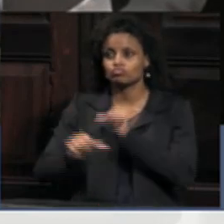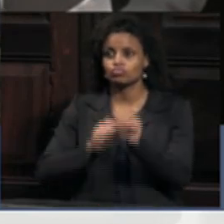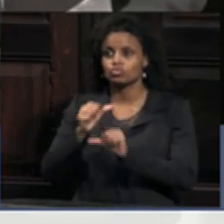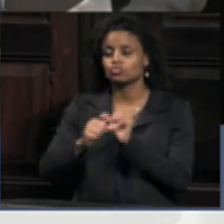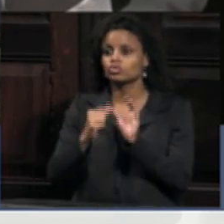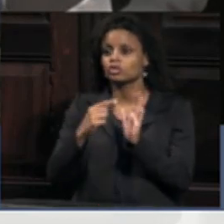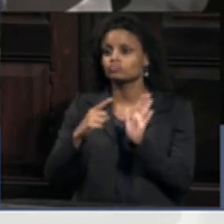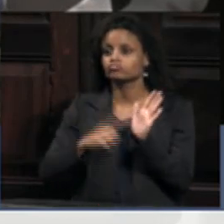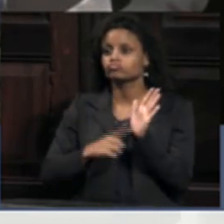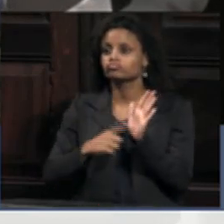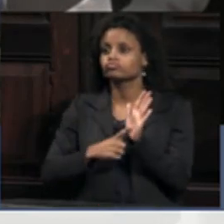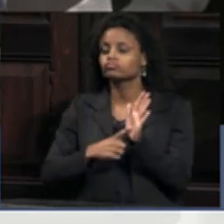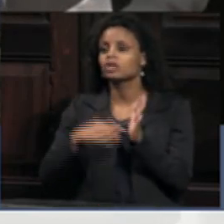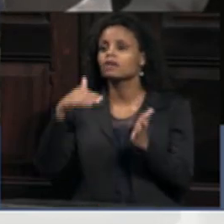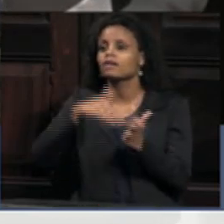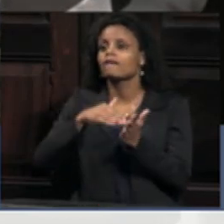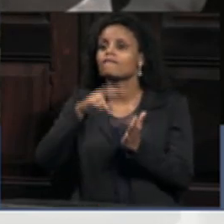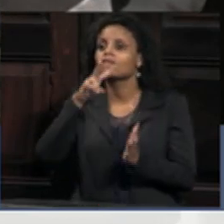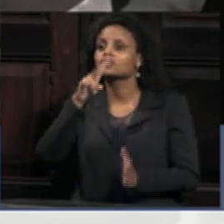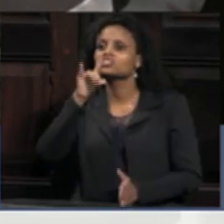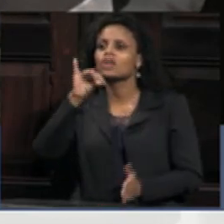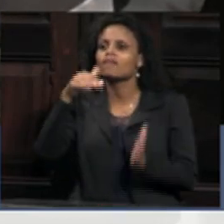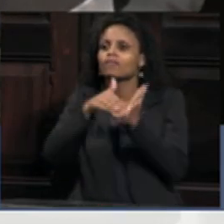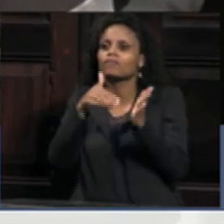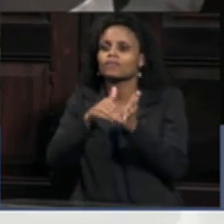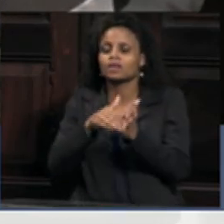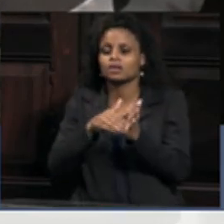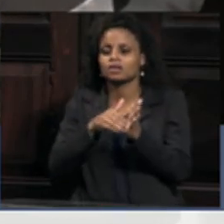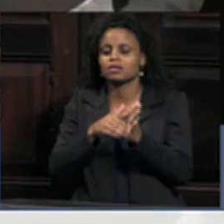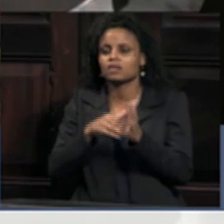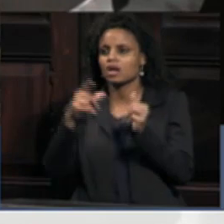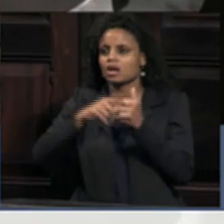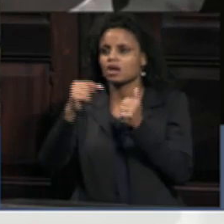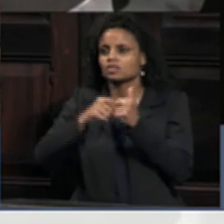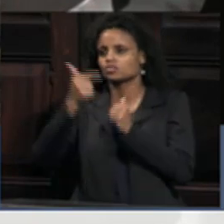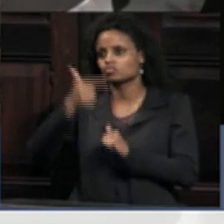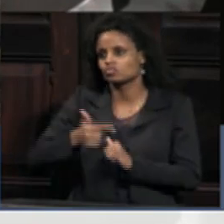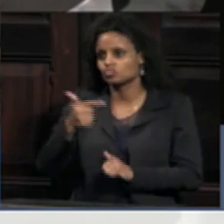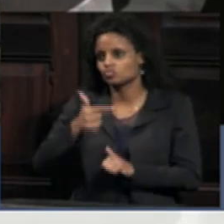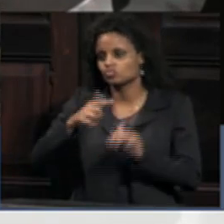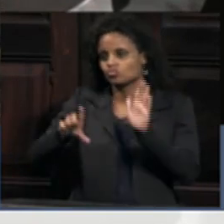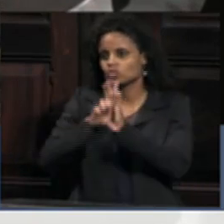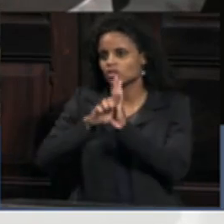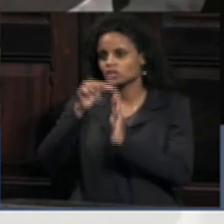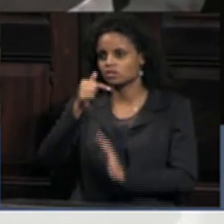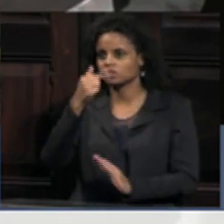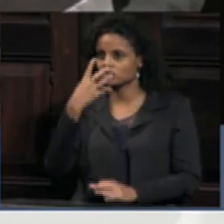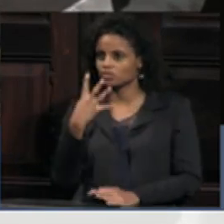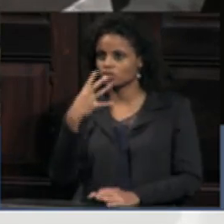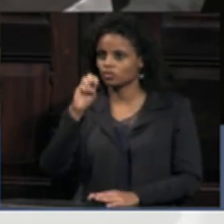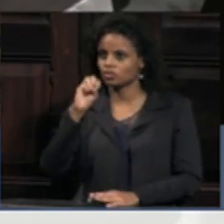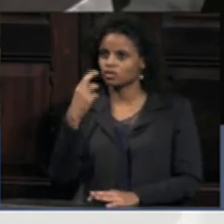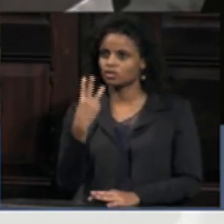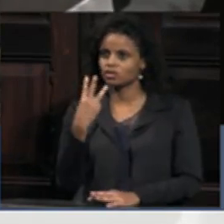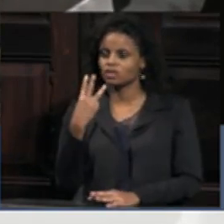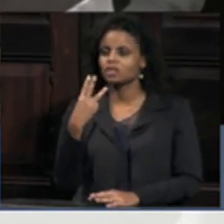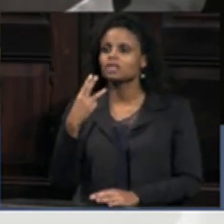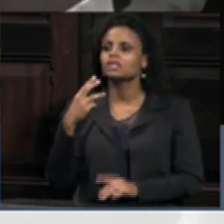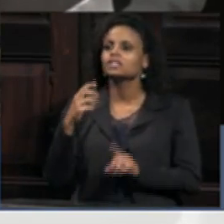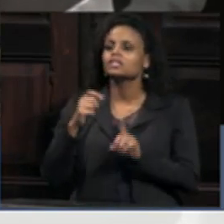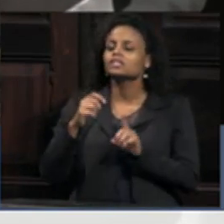validade prevista no artigo 2º da Lei número 7483, de 8 de